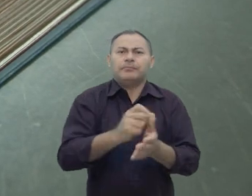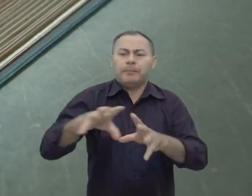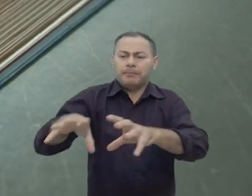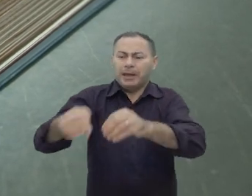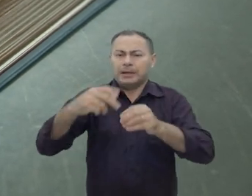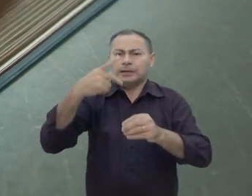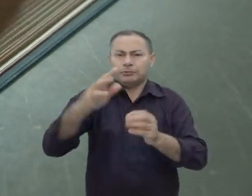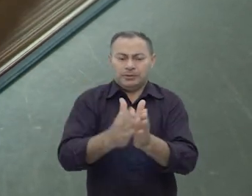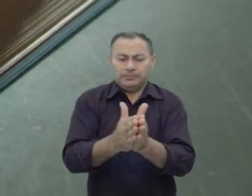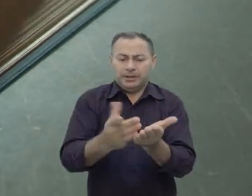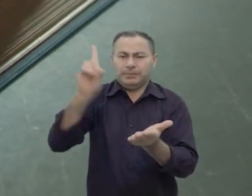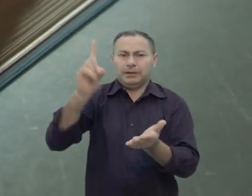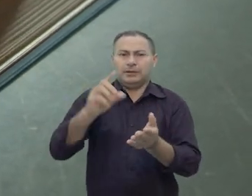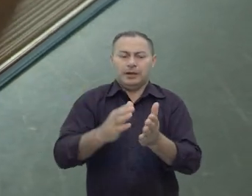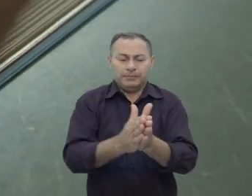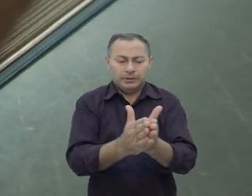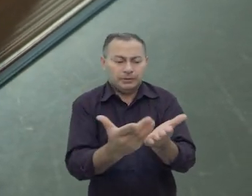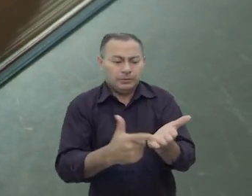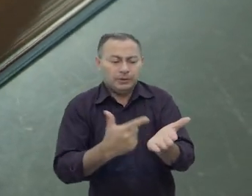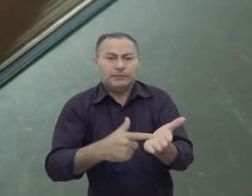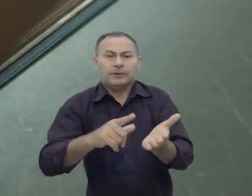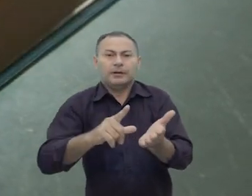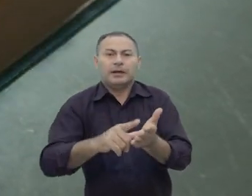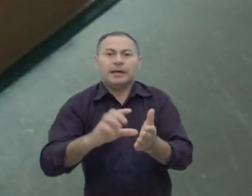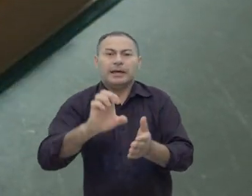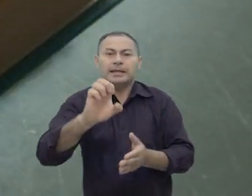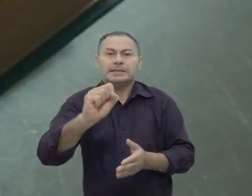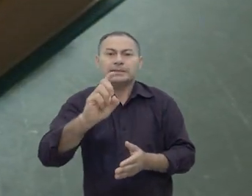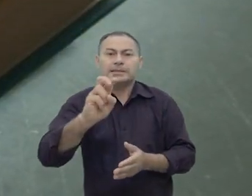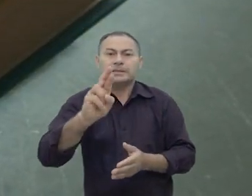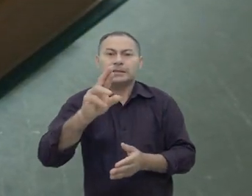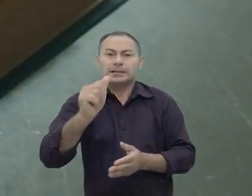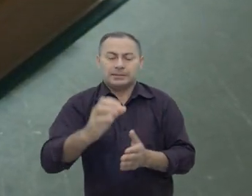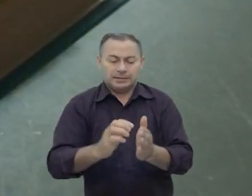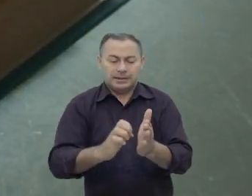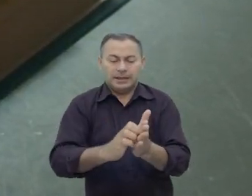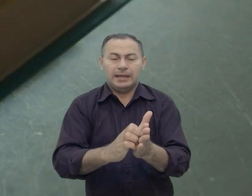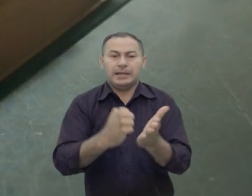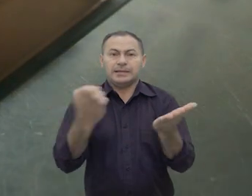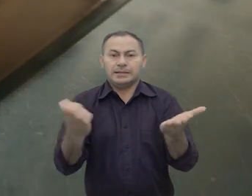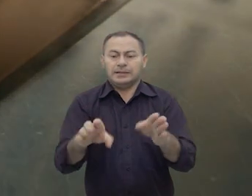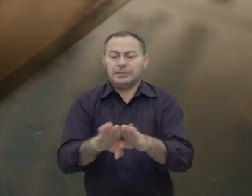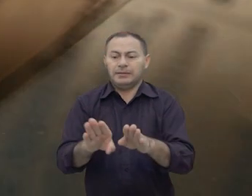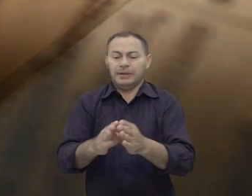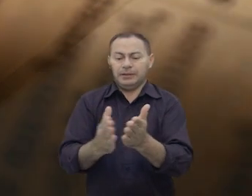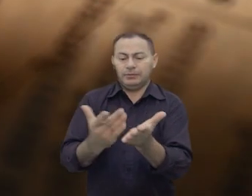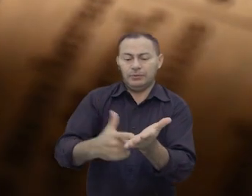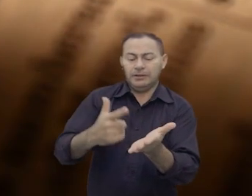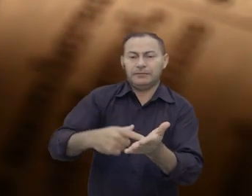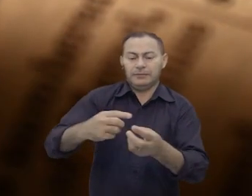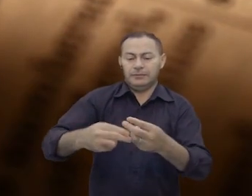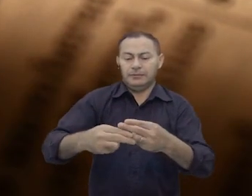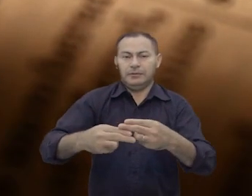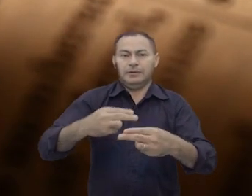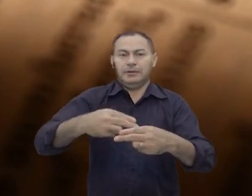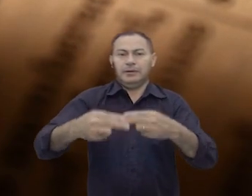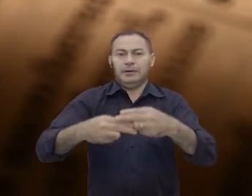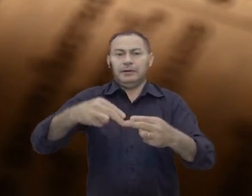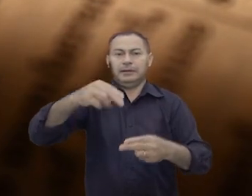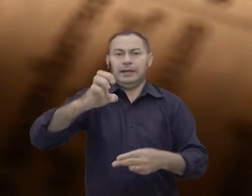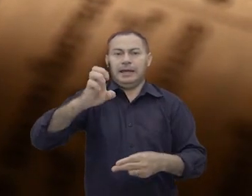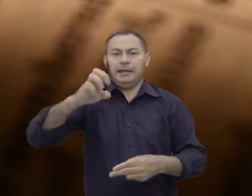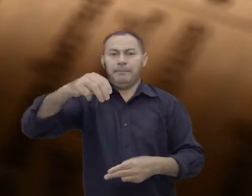Testamento. Pegue a sua Bíblia e abra no livro de Esdras. Siga comigo o estudo dos livros de Esdras e Neemias. Os 3